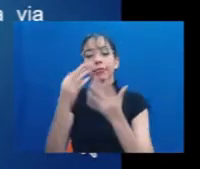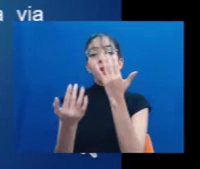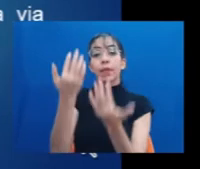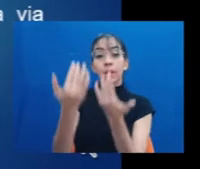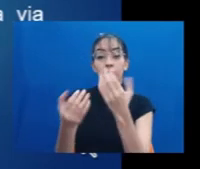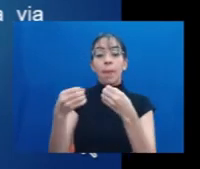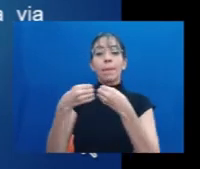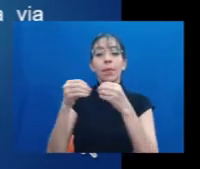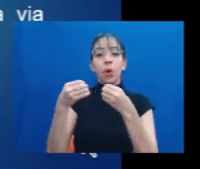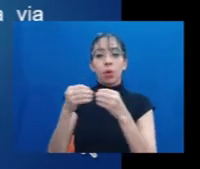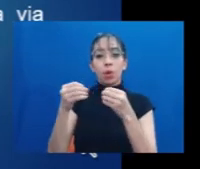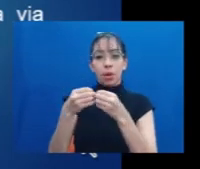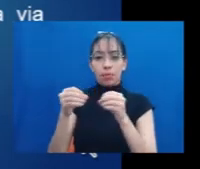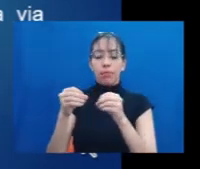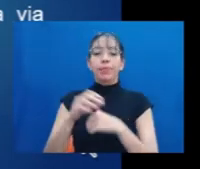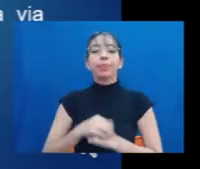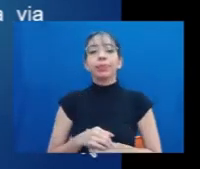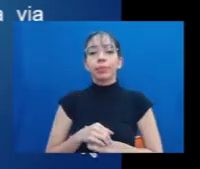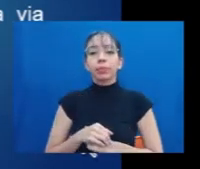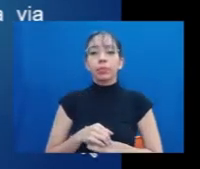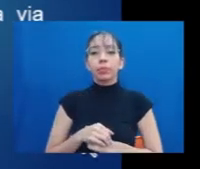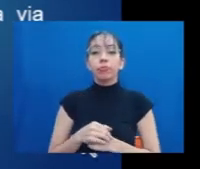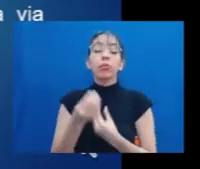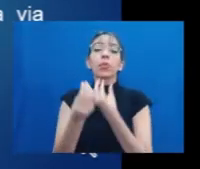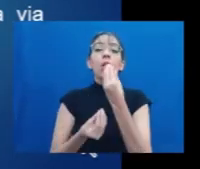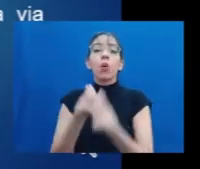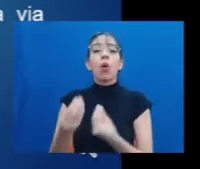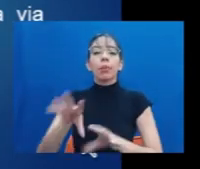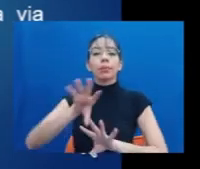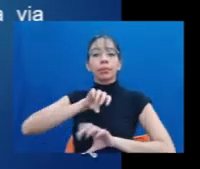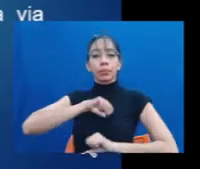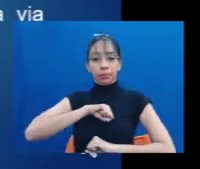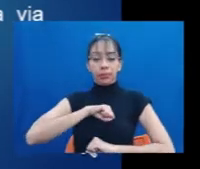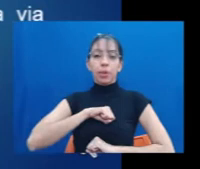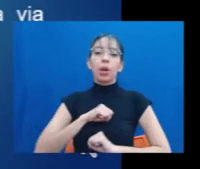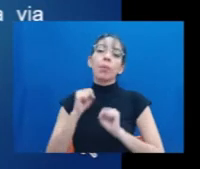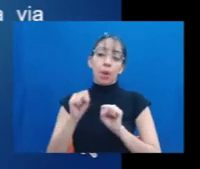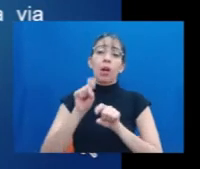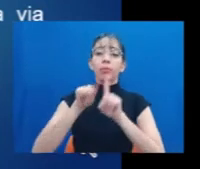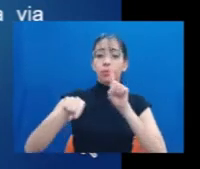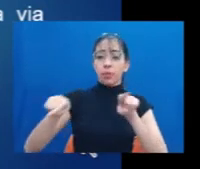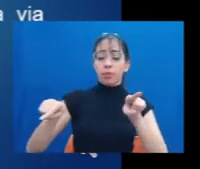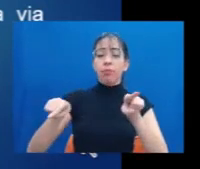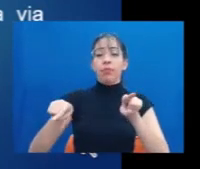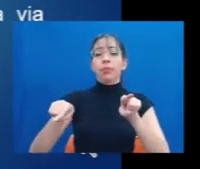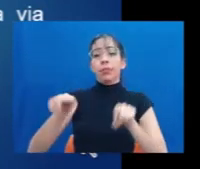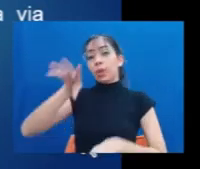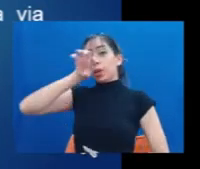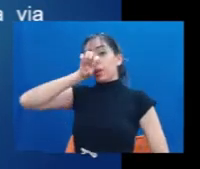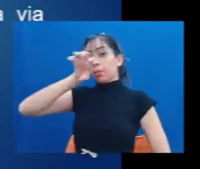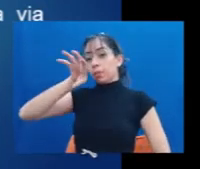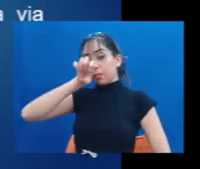na forma de moléculas unidas, como aerosóis ou névoas. As vias de entrada desses contaminantes, elas podem ser variadas. Pode ser desde a